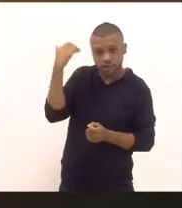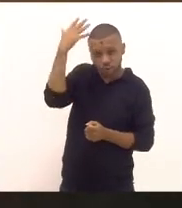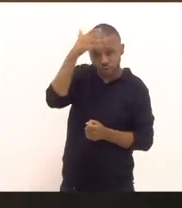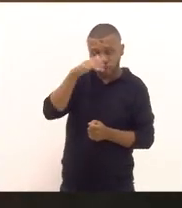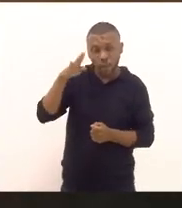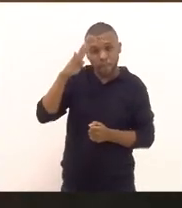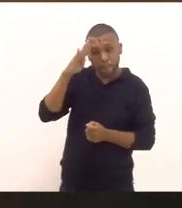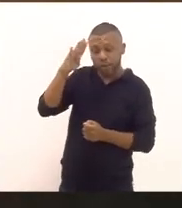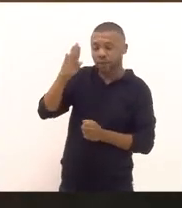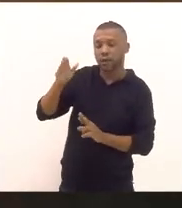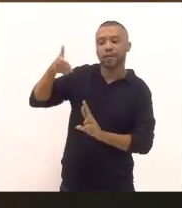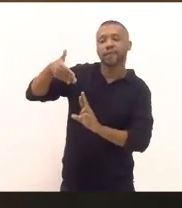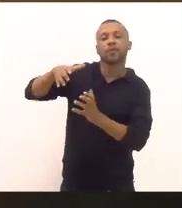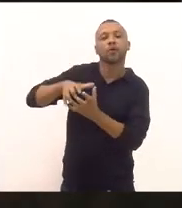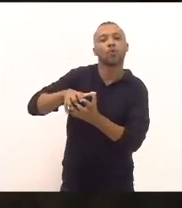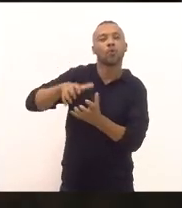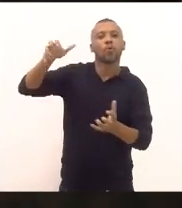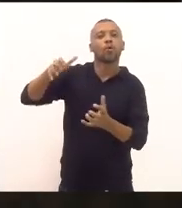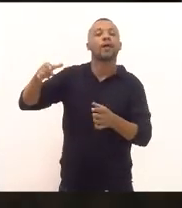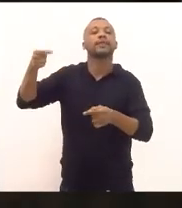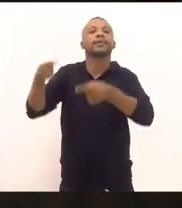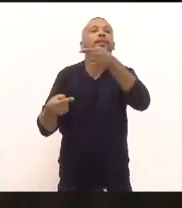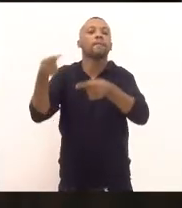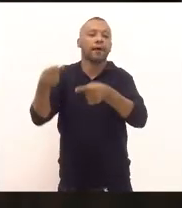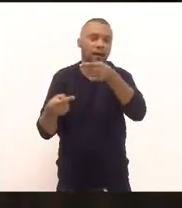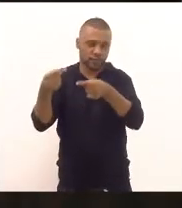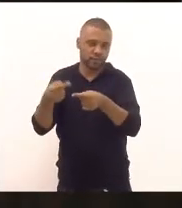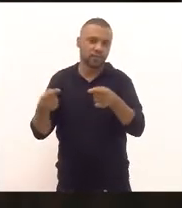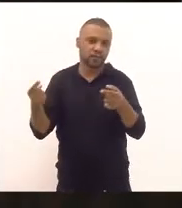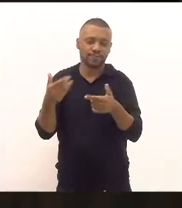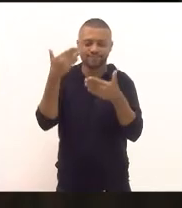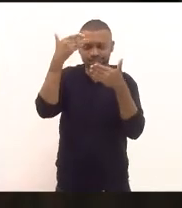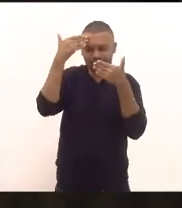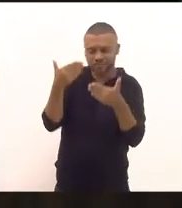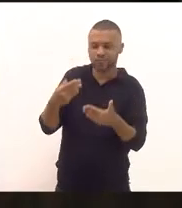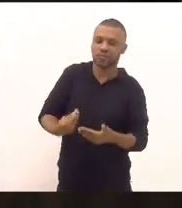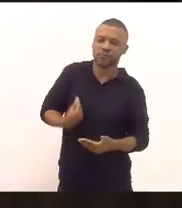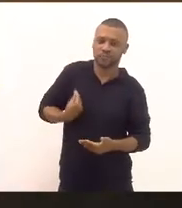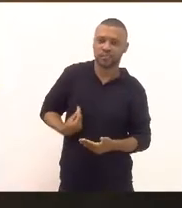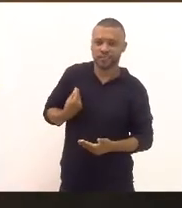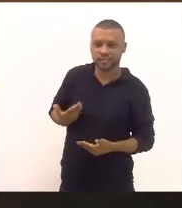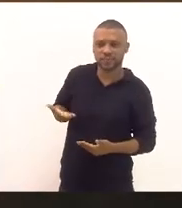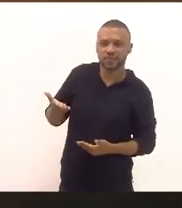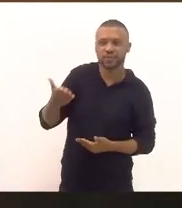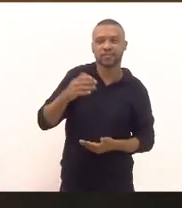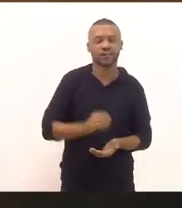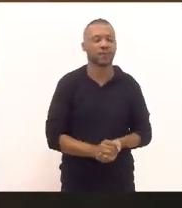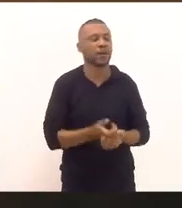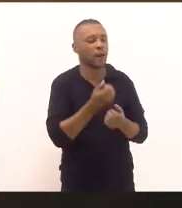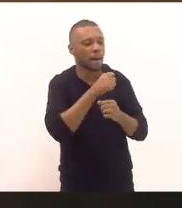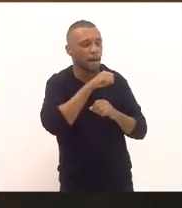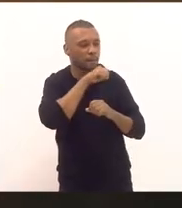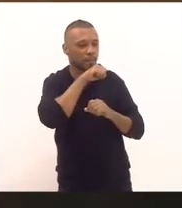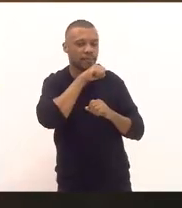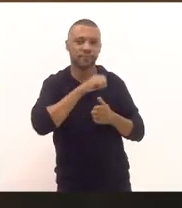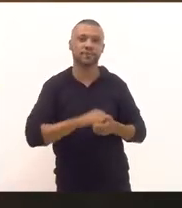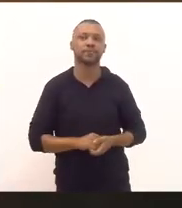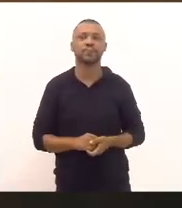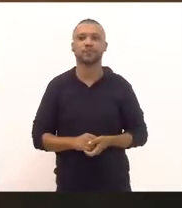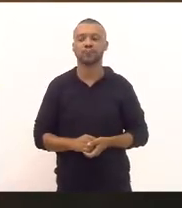matriarcas também esse debate tão agradeço demais a sua presença e a benção